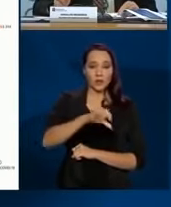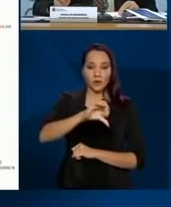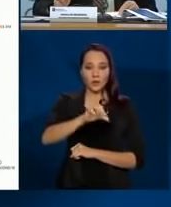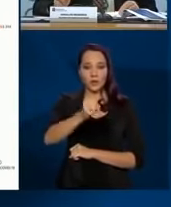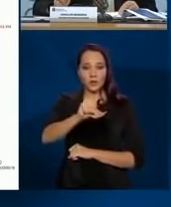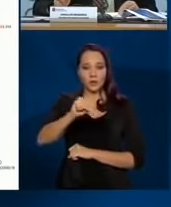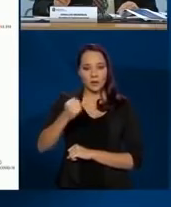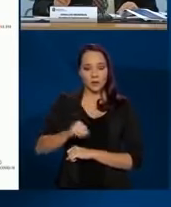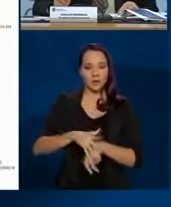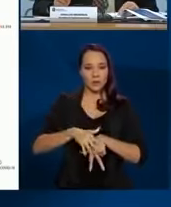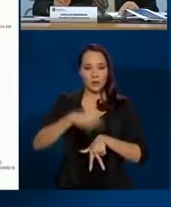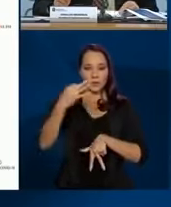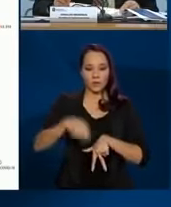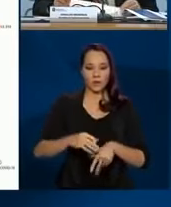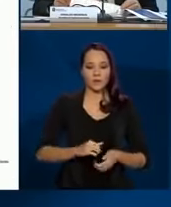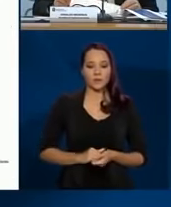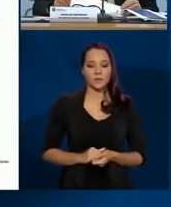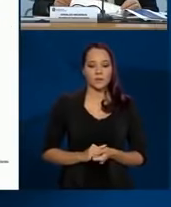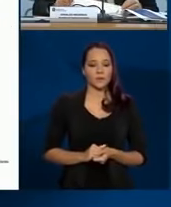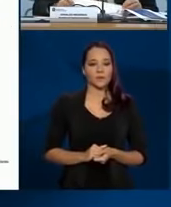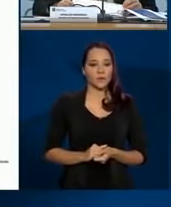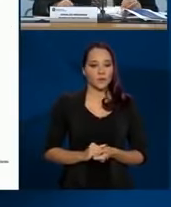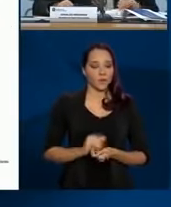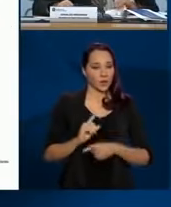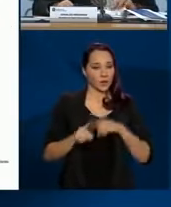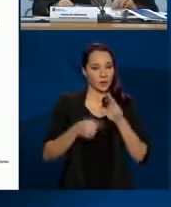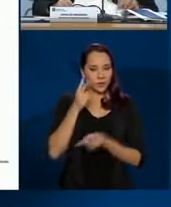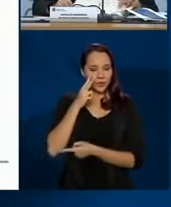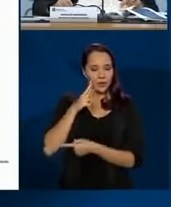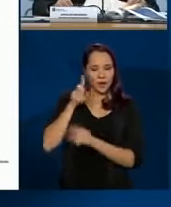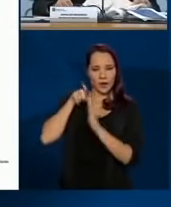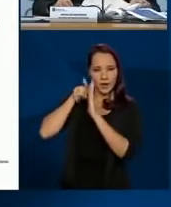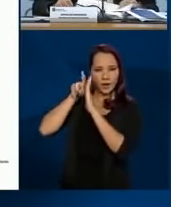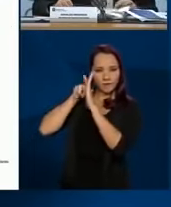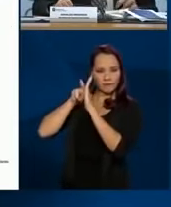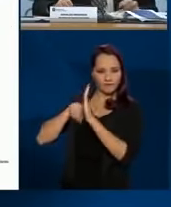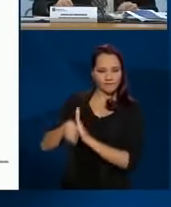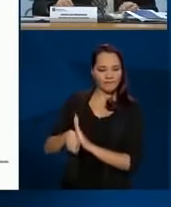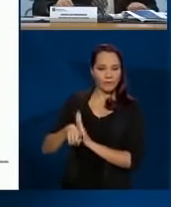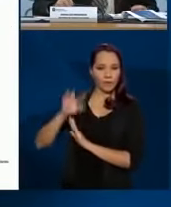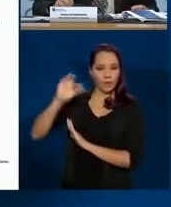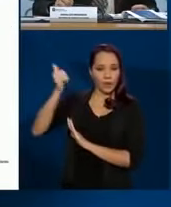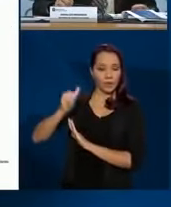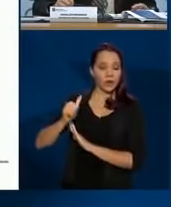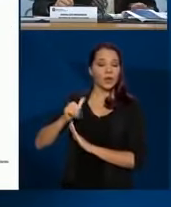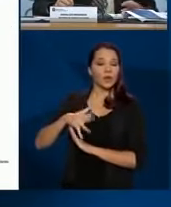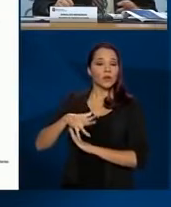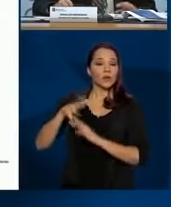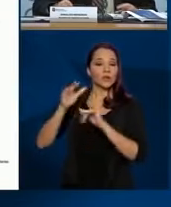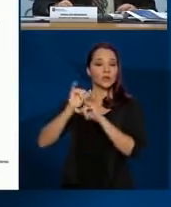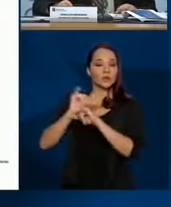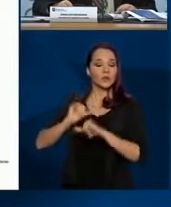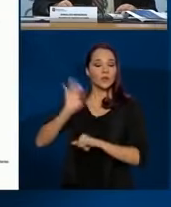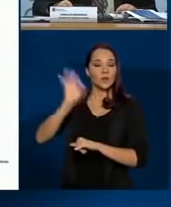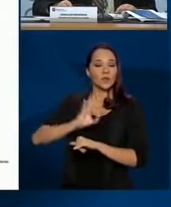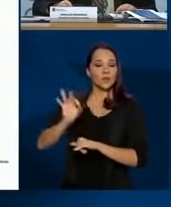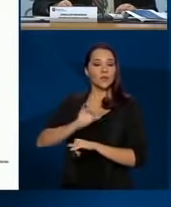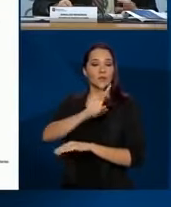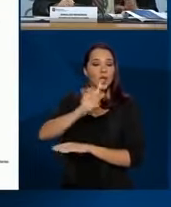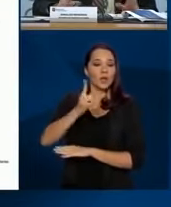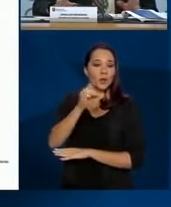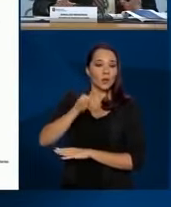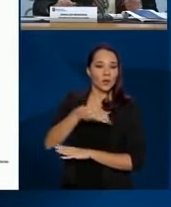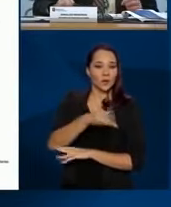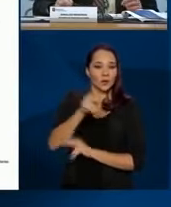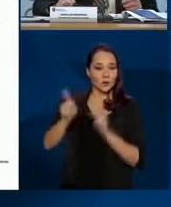1.695.988 casos. Próximo, quando a gente avalia, portanto, os dados de coeficiência por milhão de habitantes,